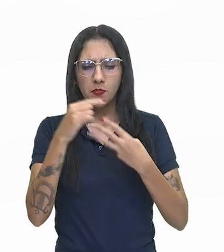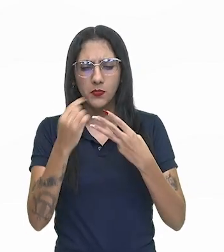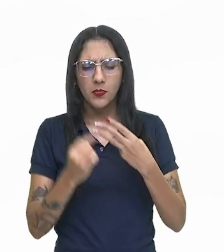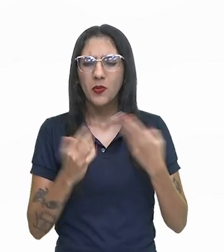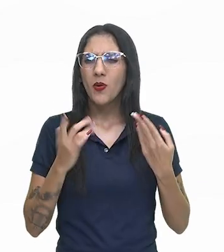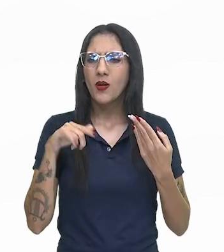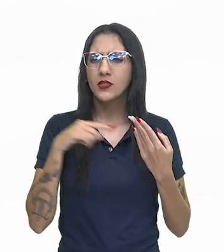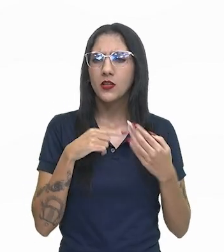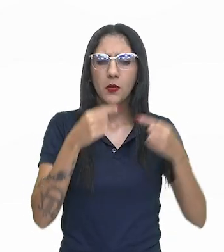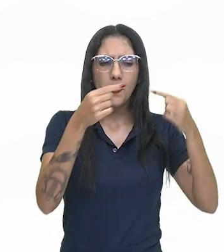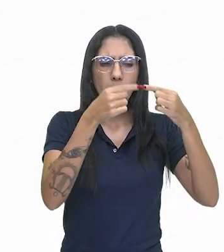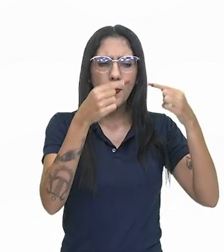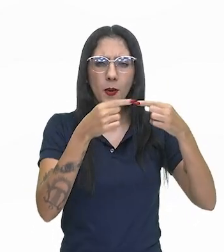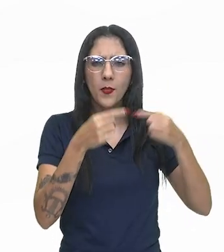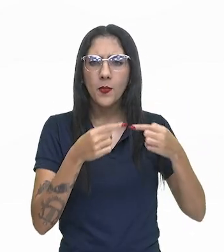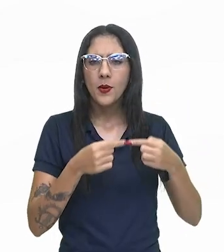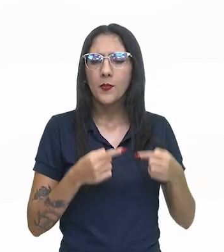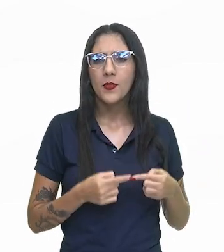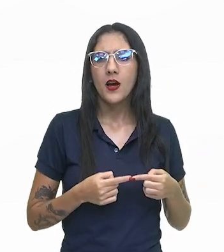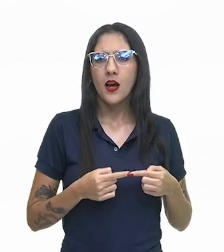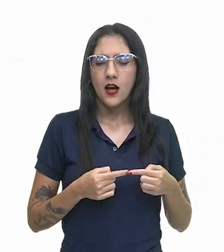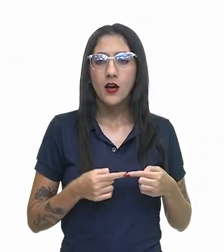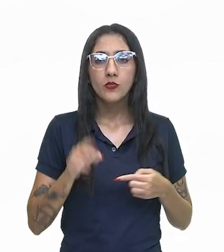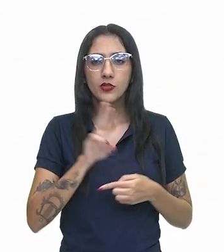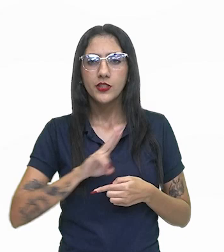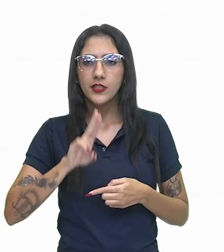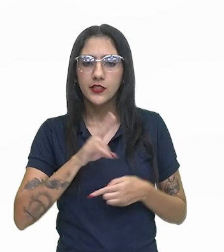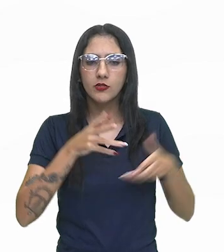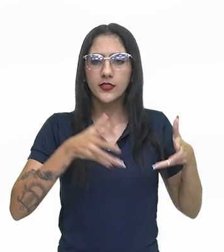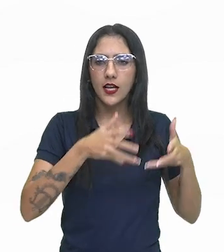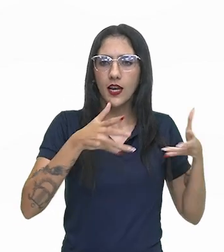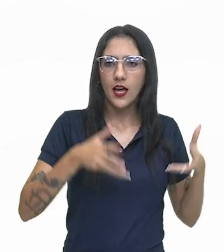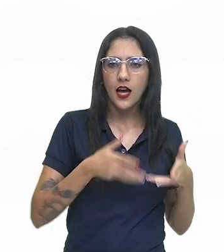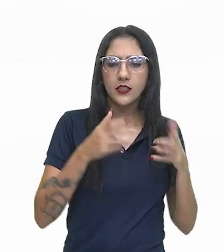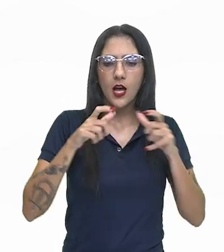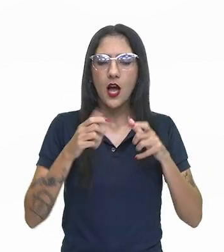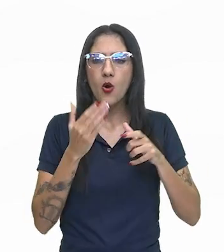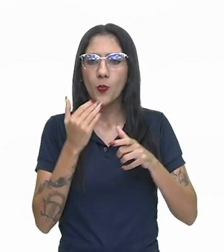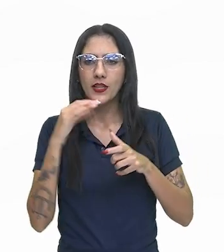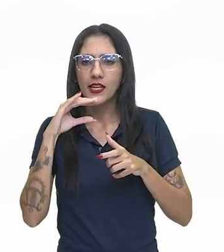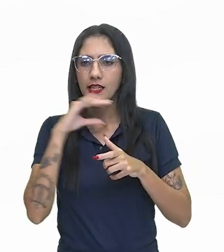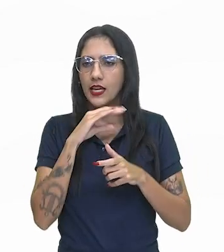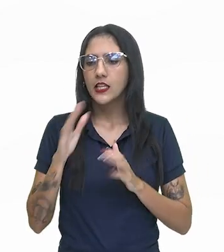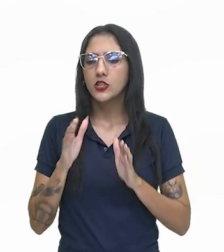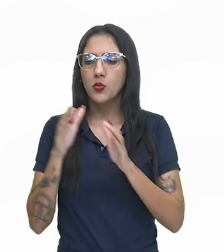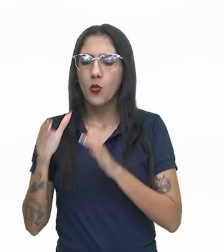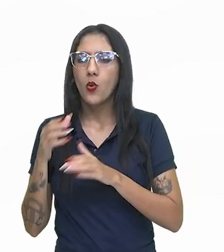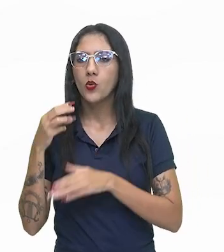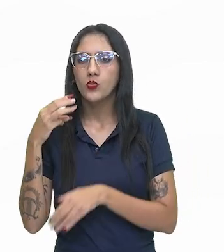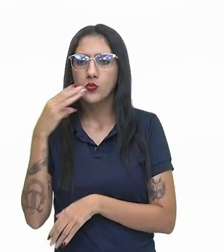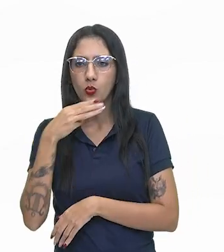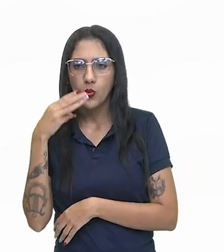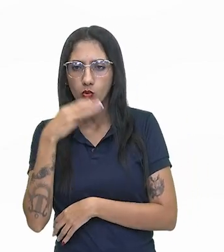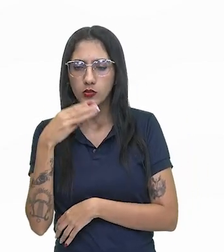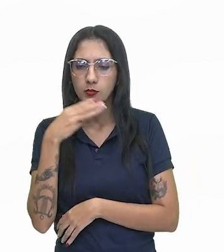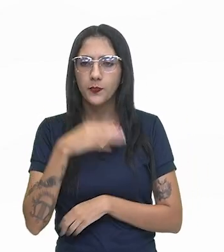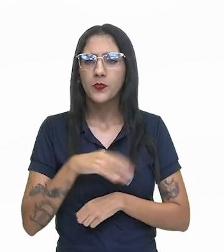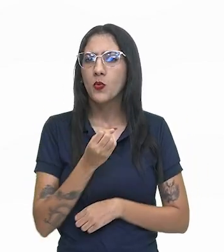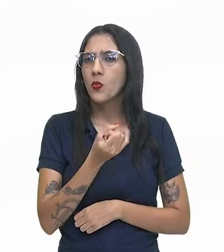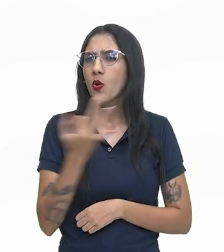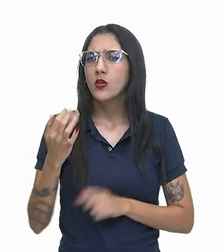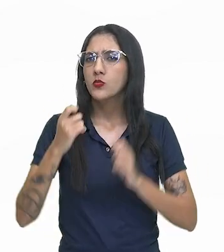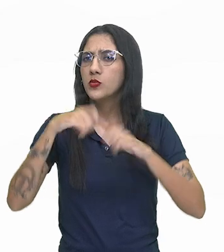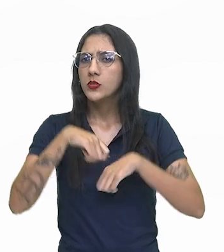possibilidades para fazer uma refeição, tendo aí salada, tendo prato quente e sobremesa, né? Nós montamos